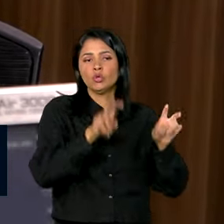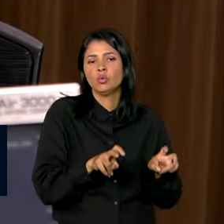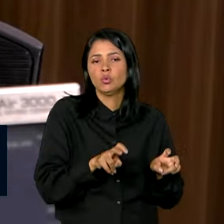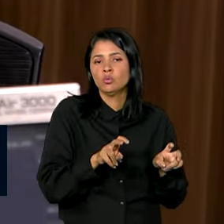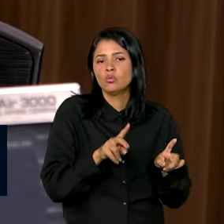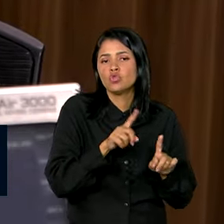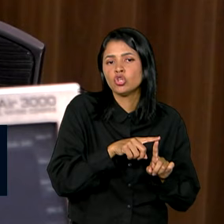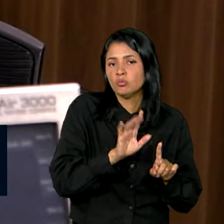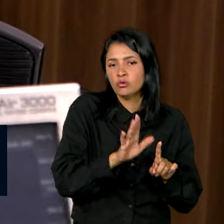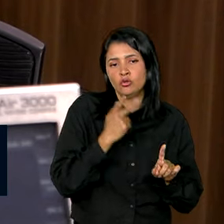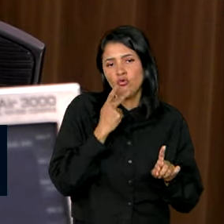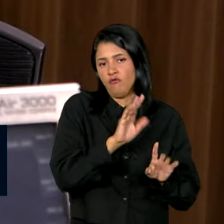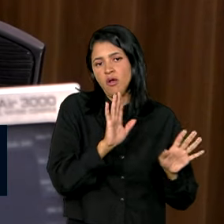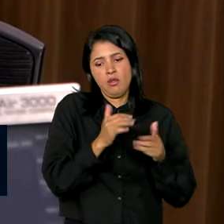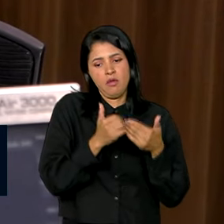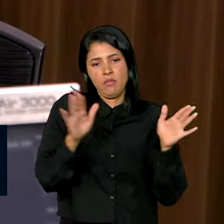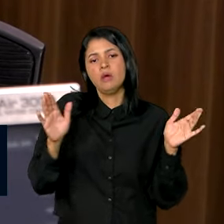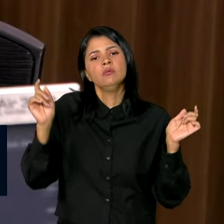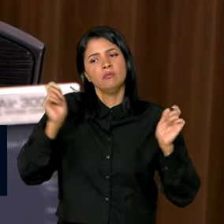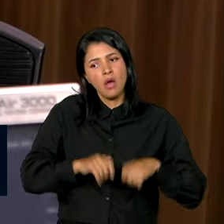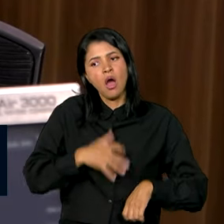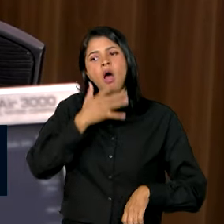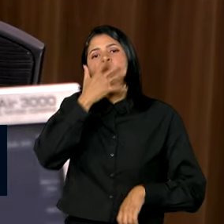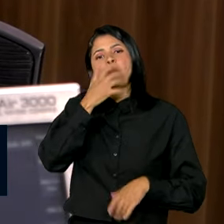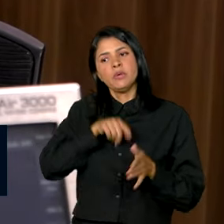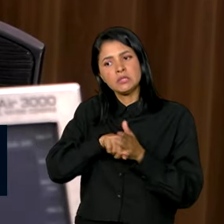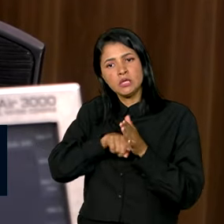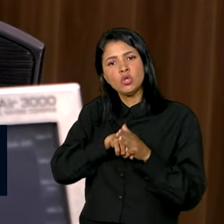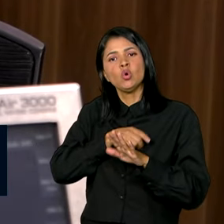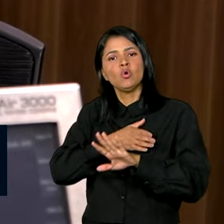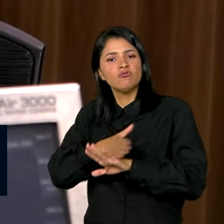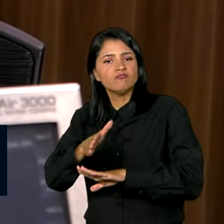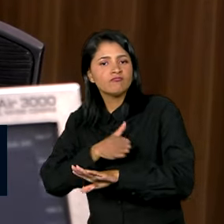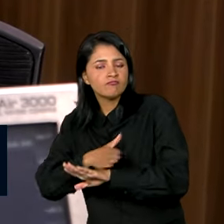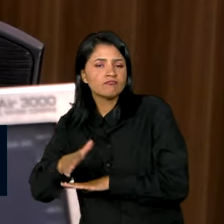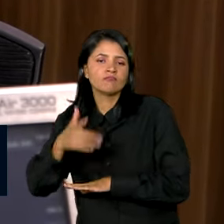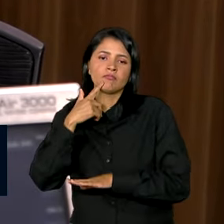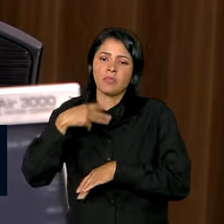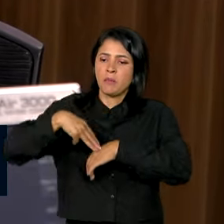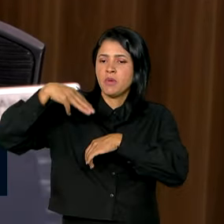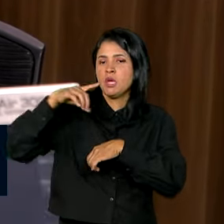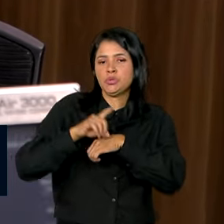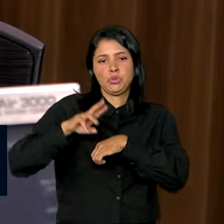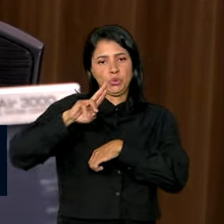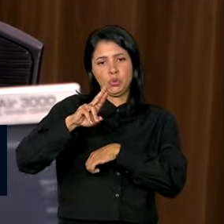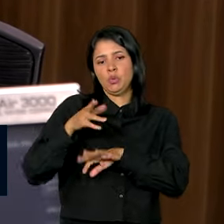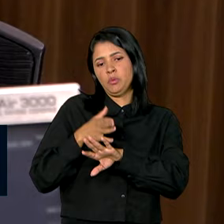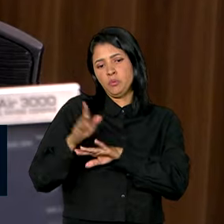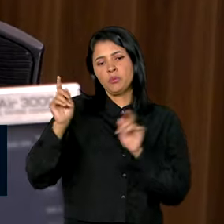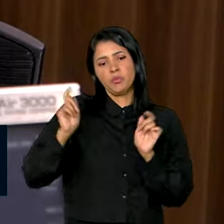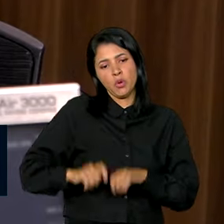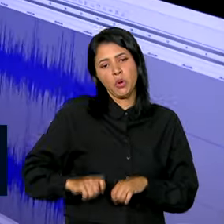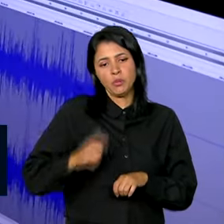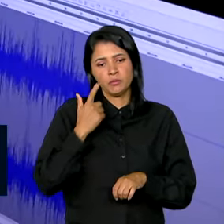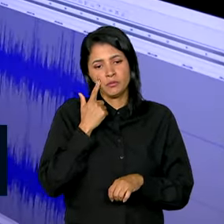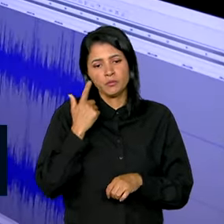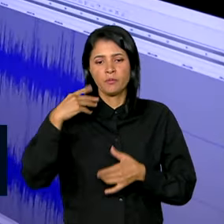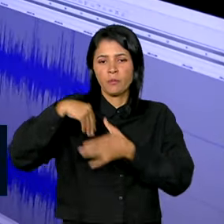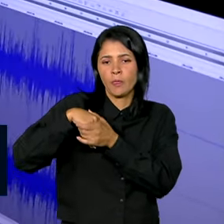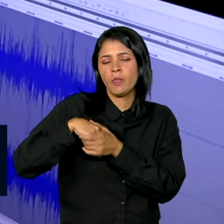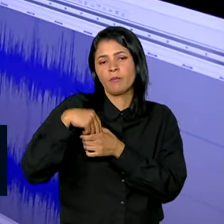deixa aberto e isso é muito atrativo para os pesquisadores e mestres, doutores que